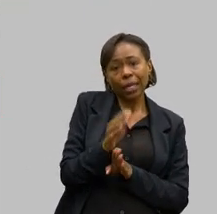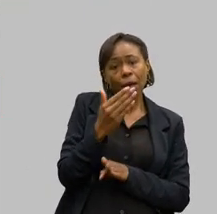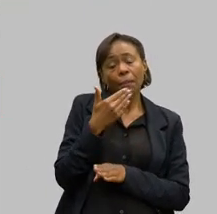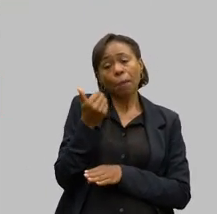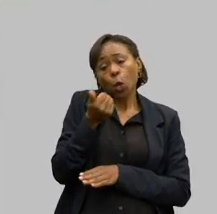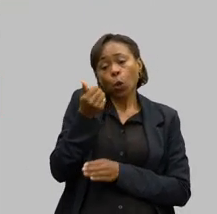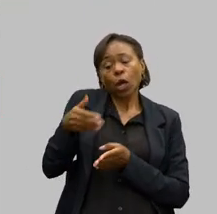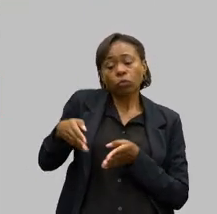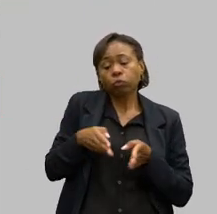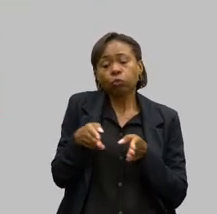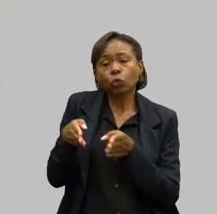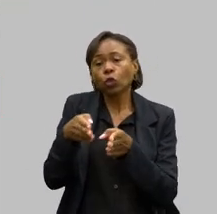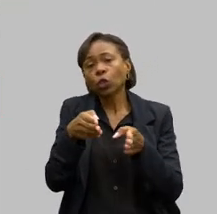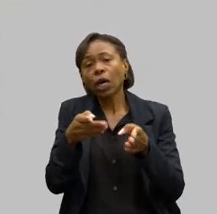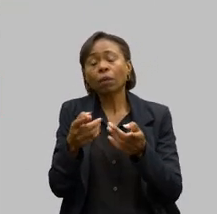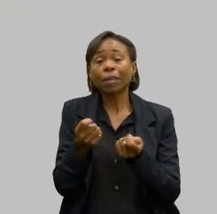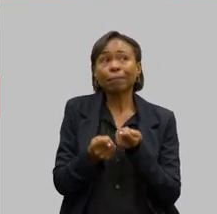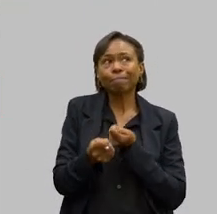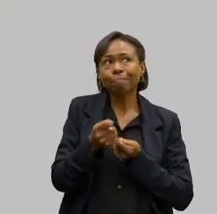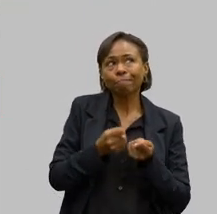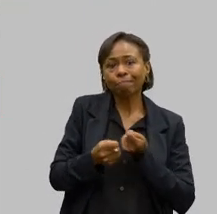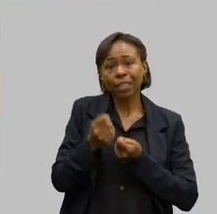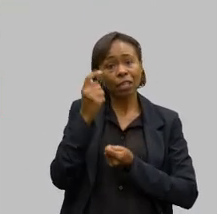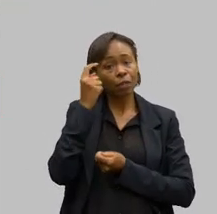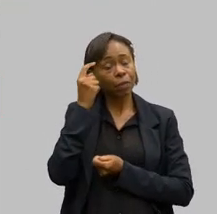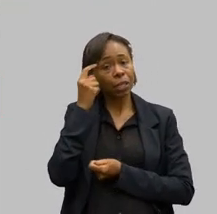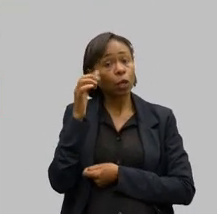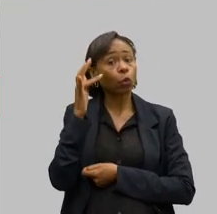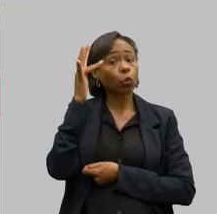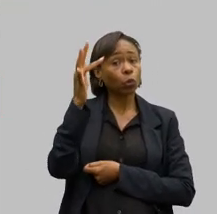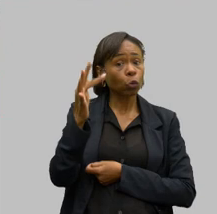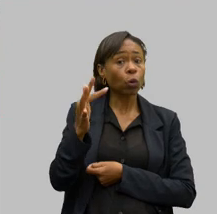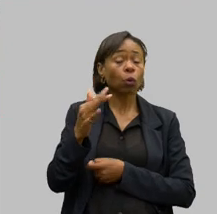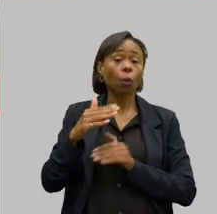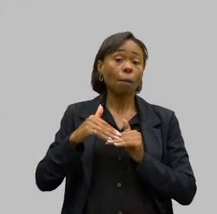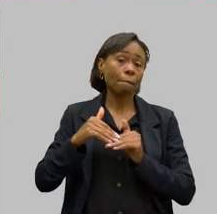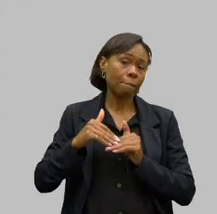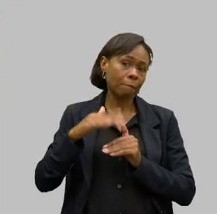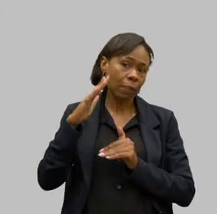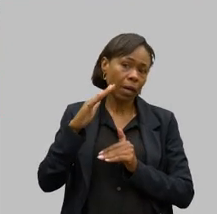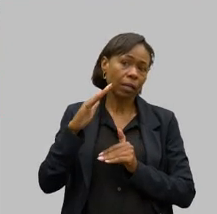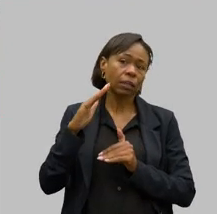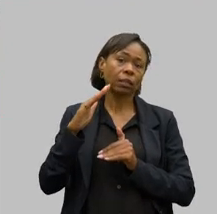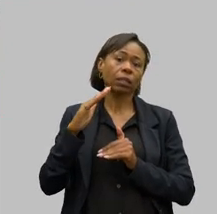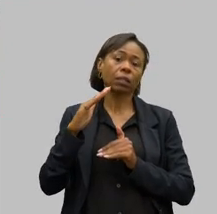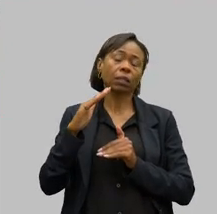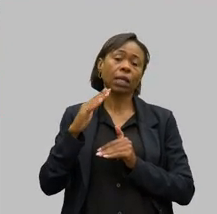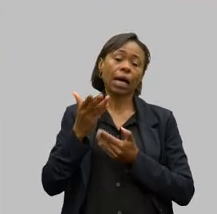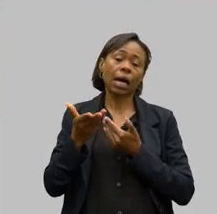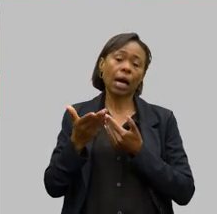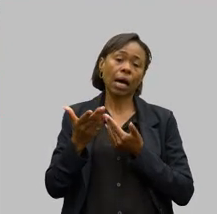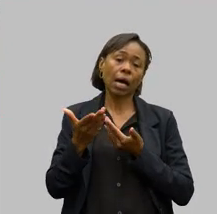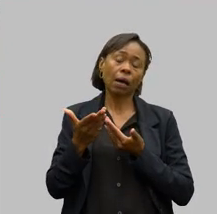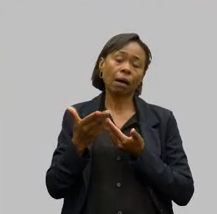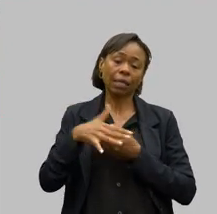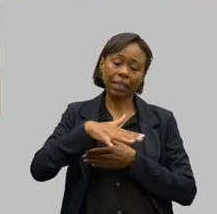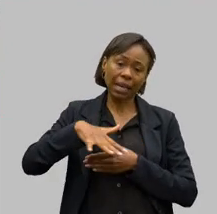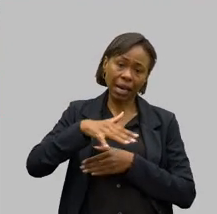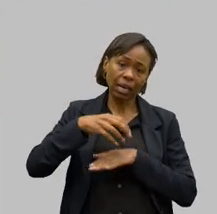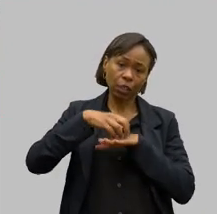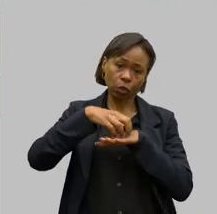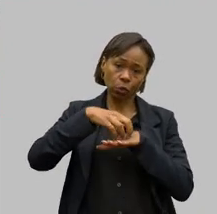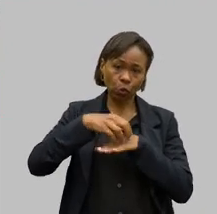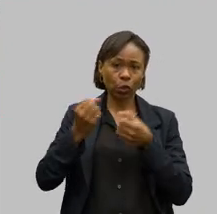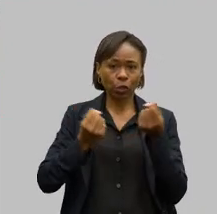trazer economia e pensarmos futuramente em uma ampliação de atendimento no transporte escolar.